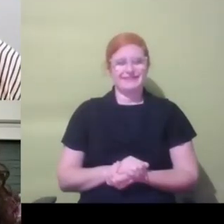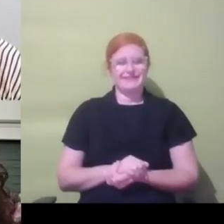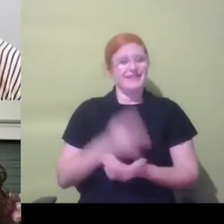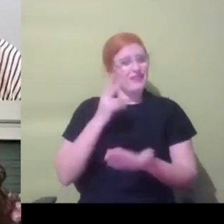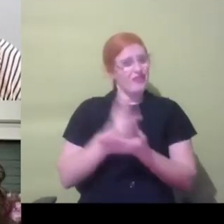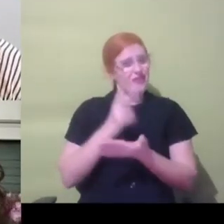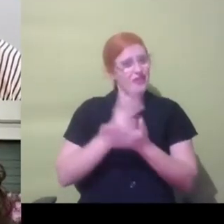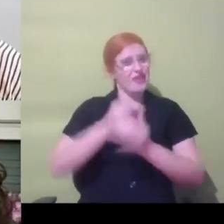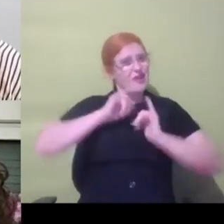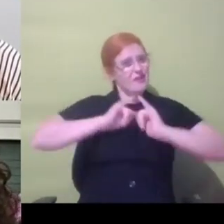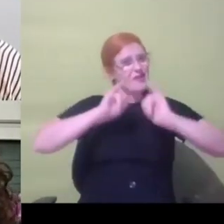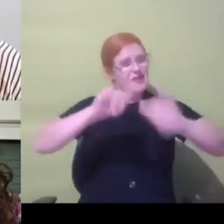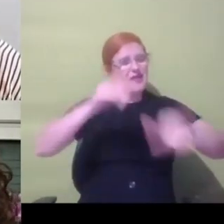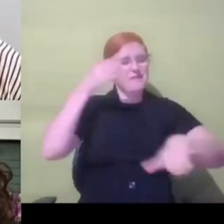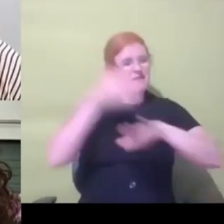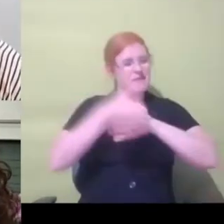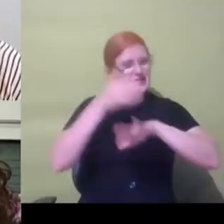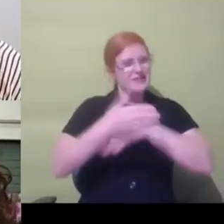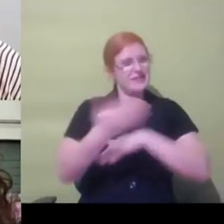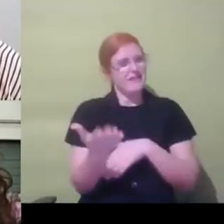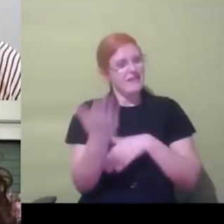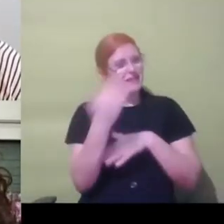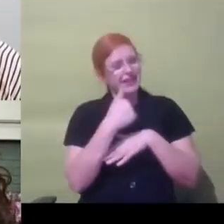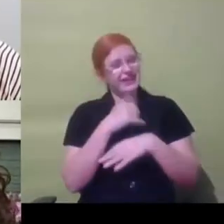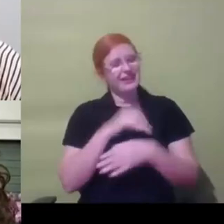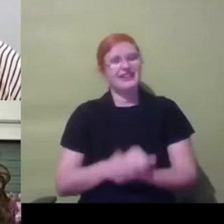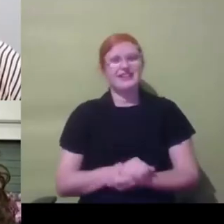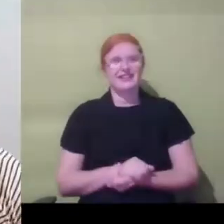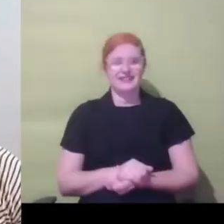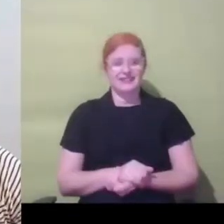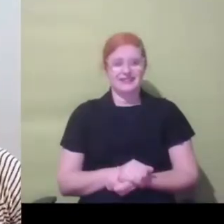vamos à nossa campanha, né? Participe, venham.